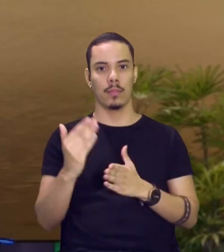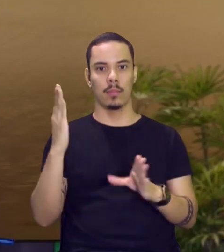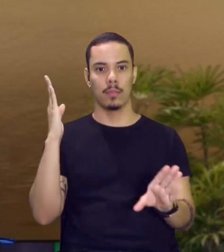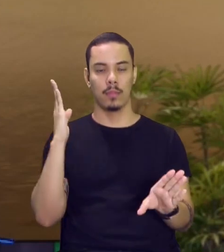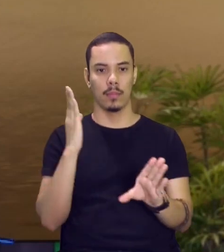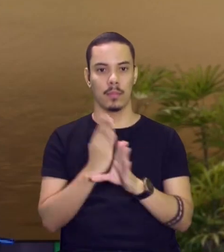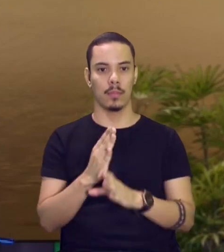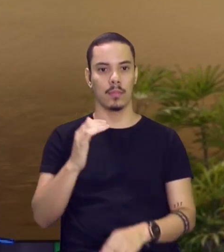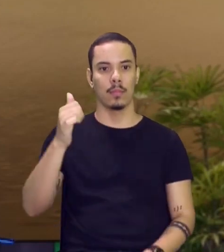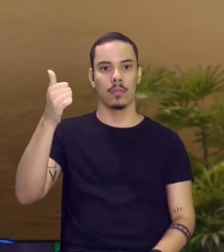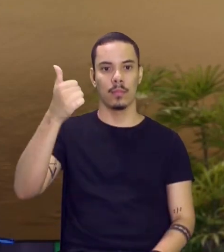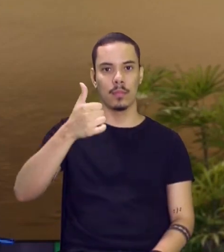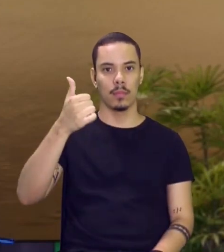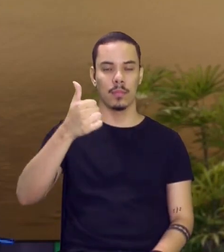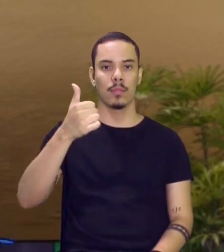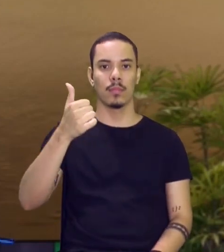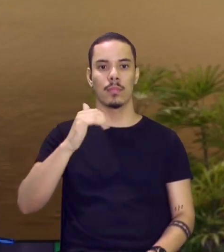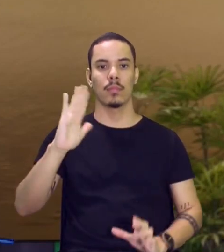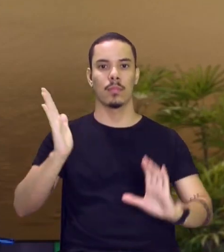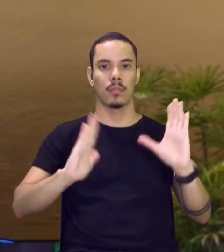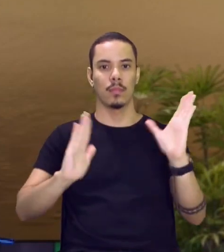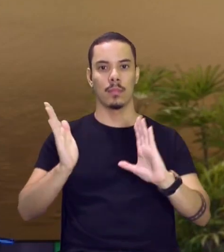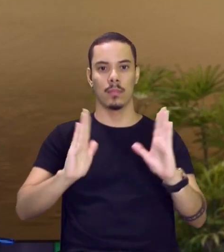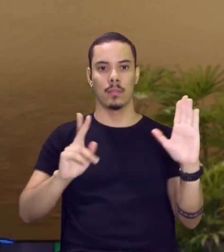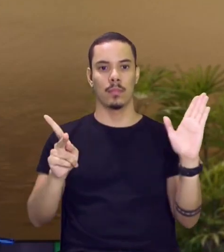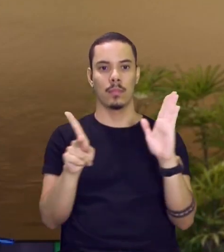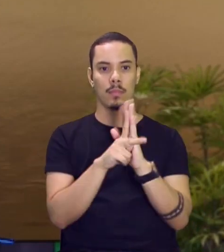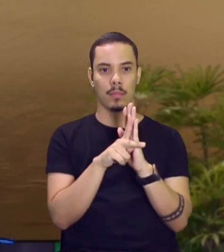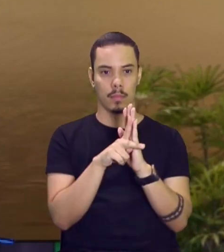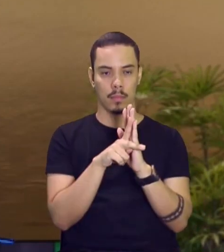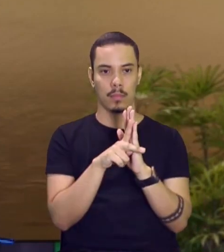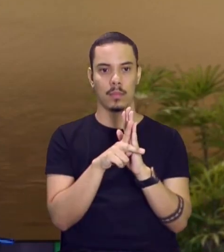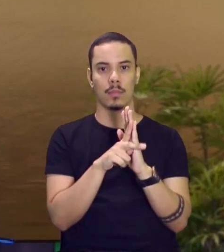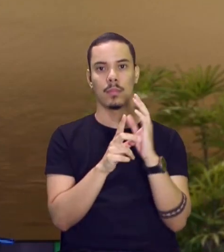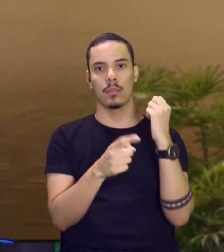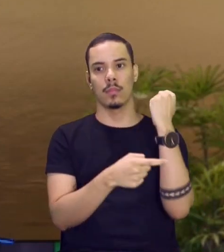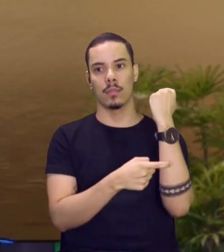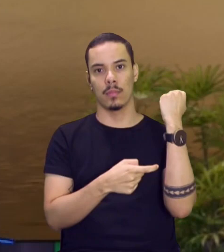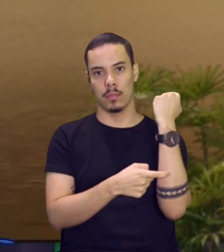a primeira fase da